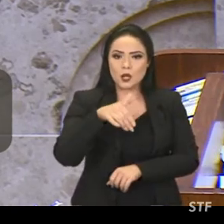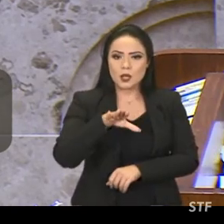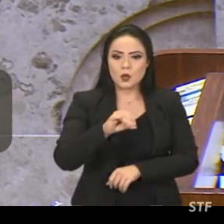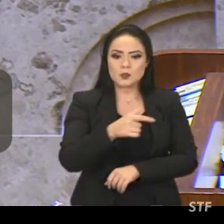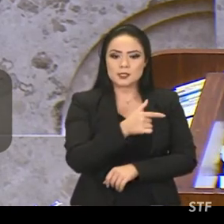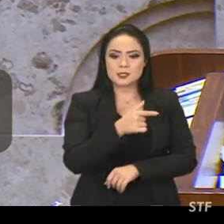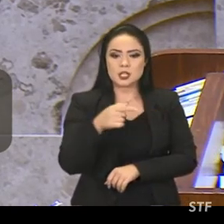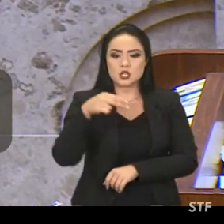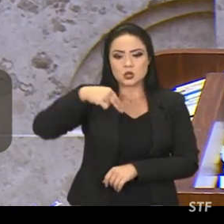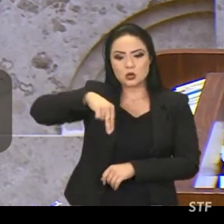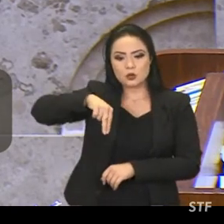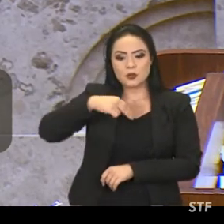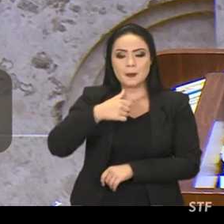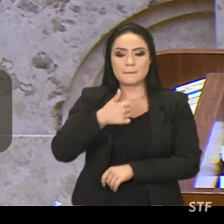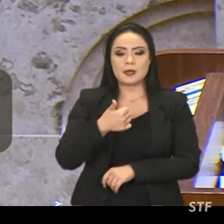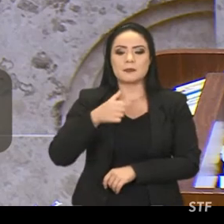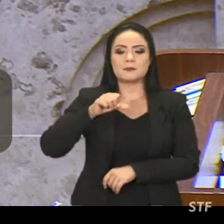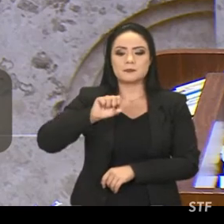de novembro de